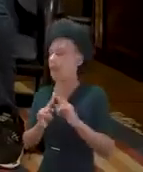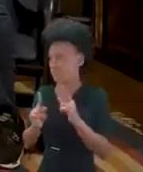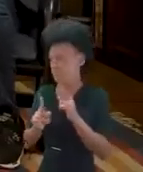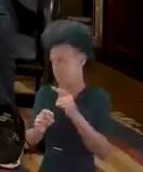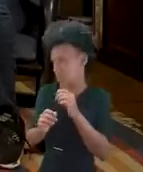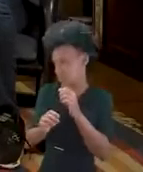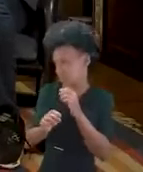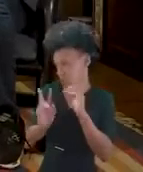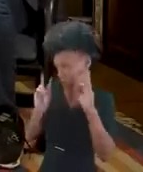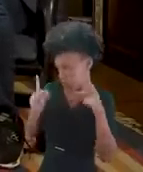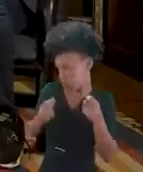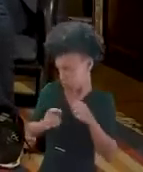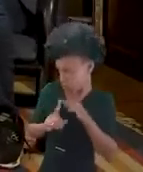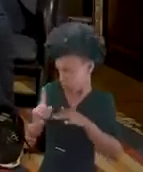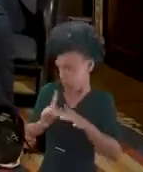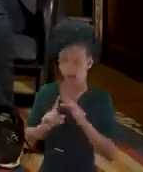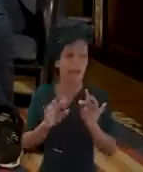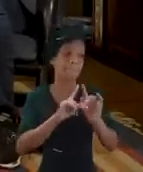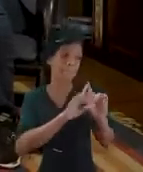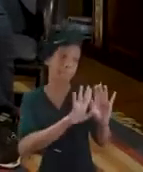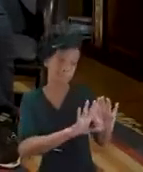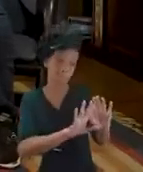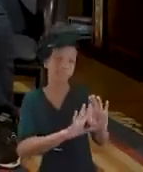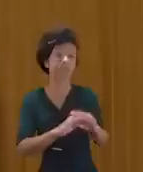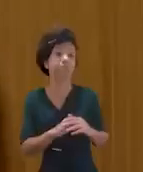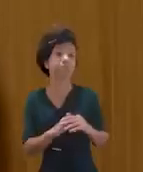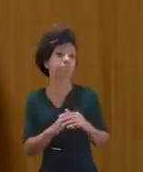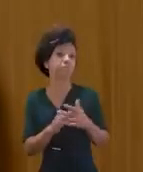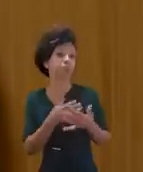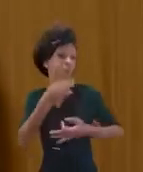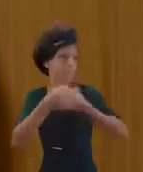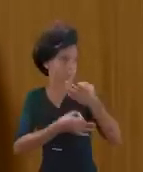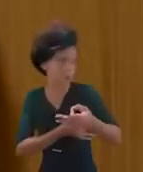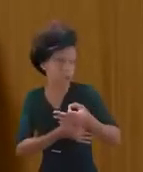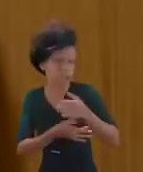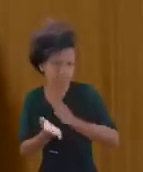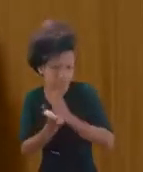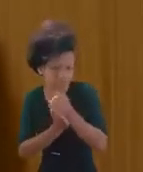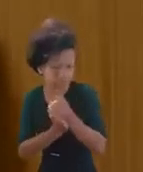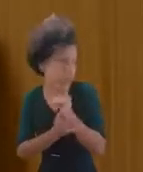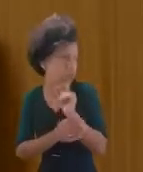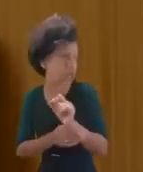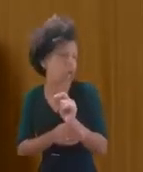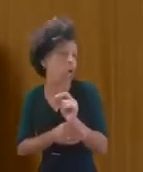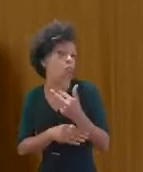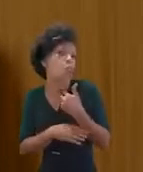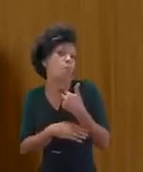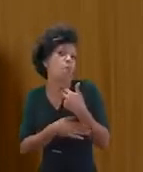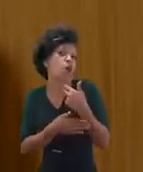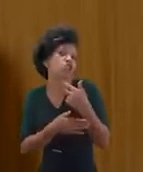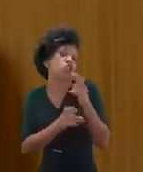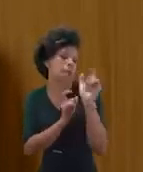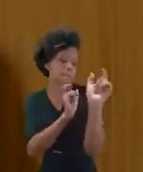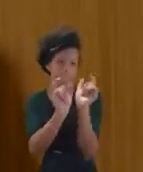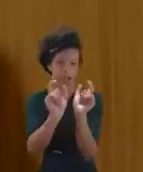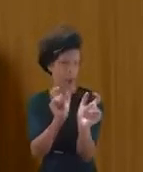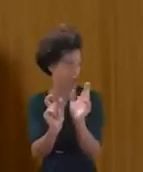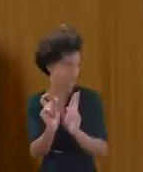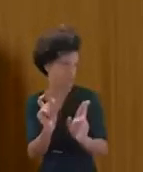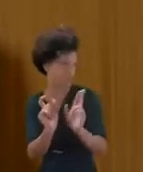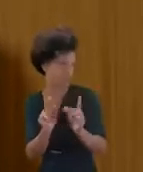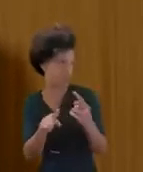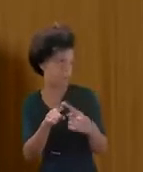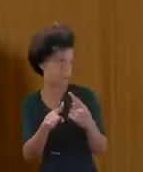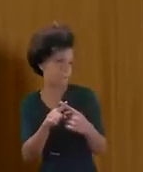uma sociedade agora vamos aí agora a gente tá no viés se você não pode inclusive escrever certas palavras